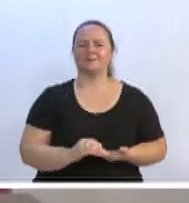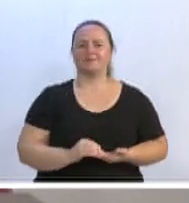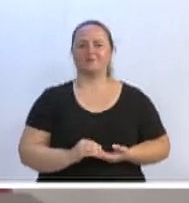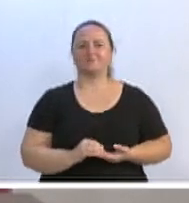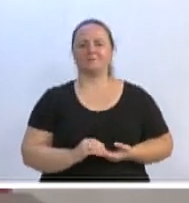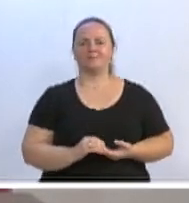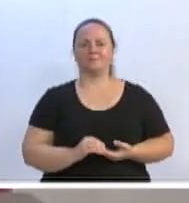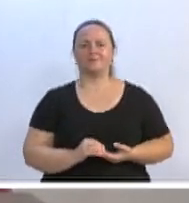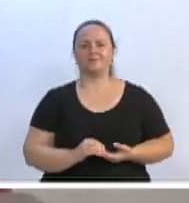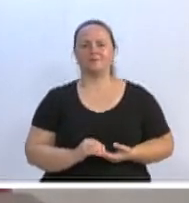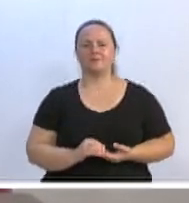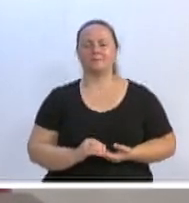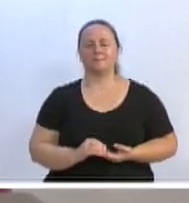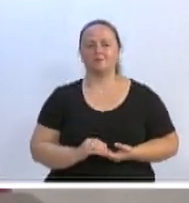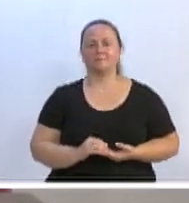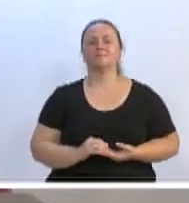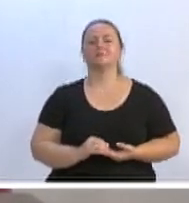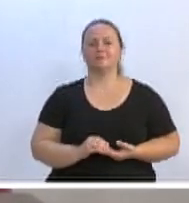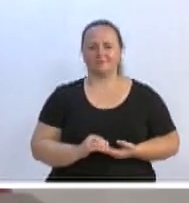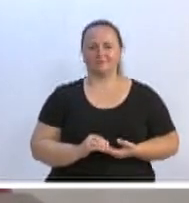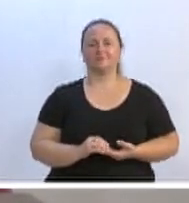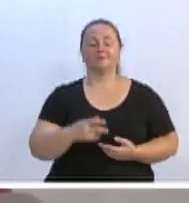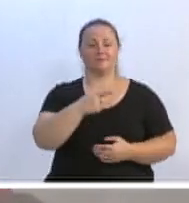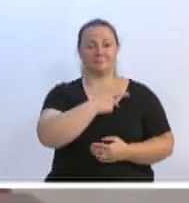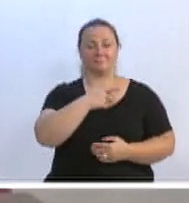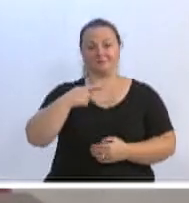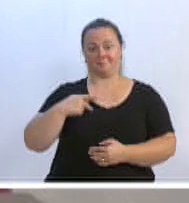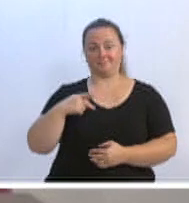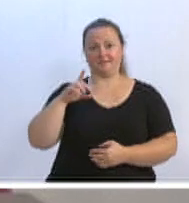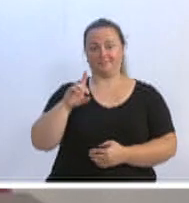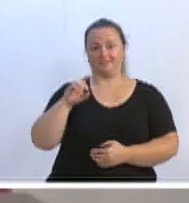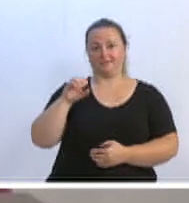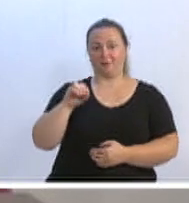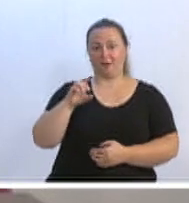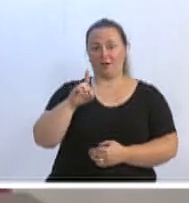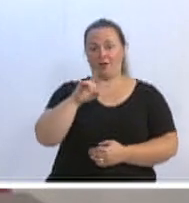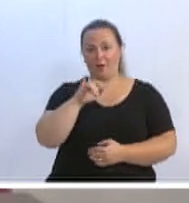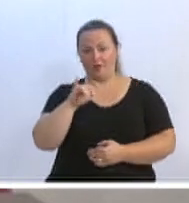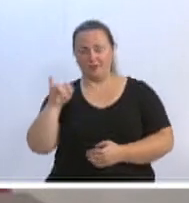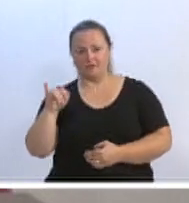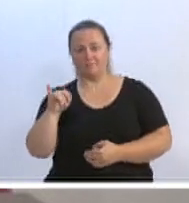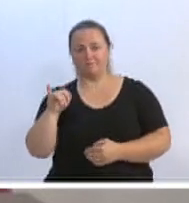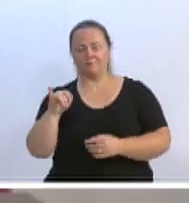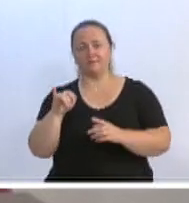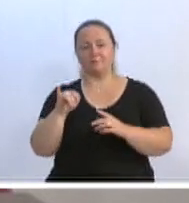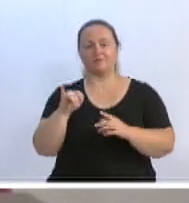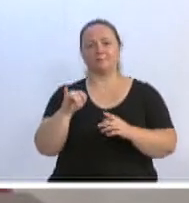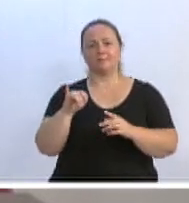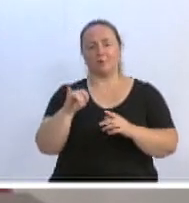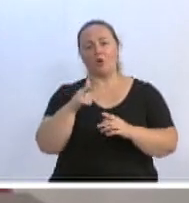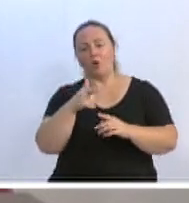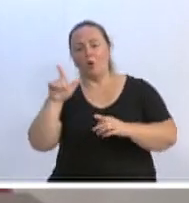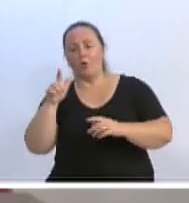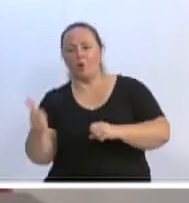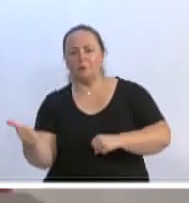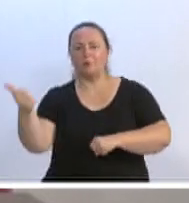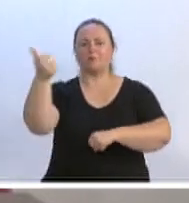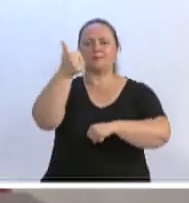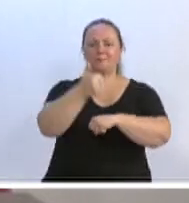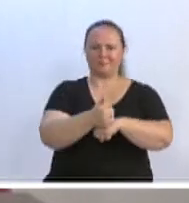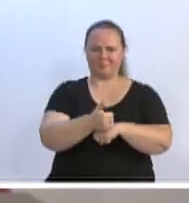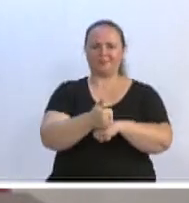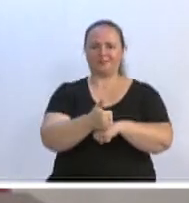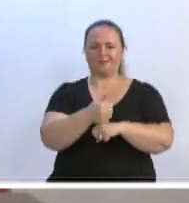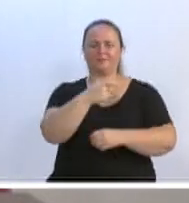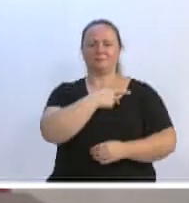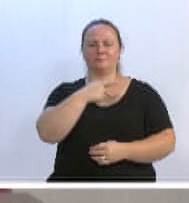Com o passamento do pastor Dodge, assumiu a presidência da Igreja Cristã Maranata